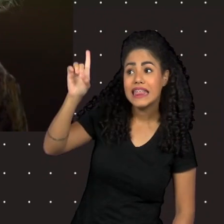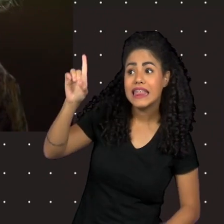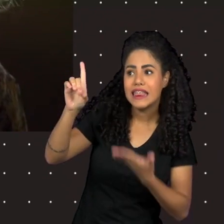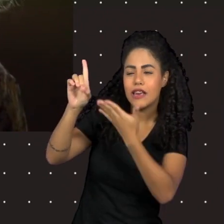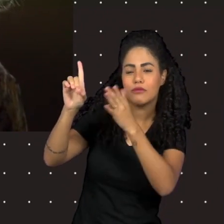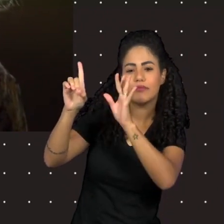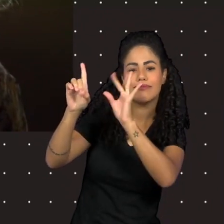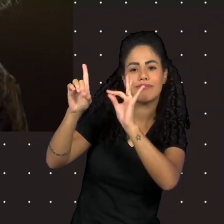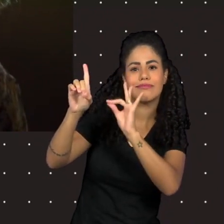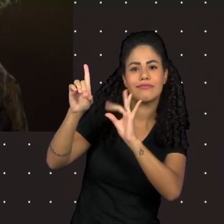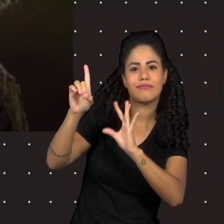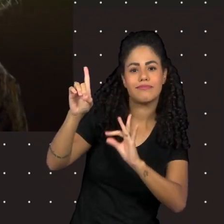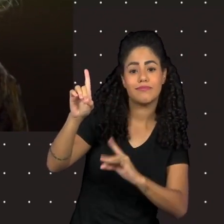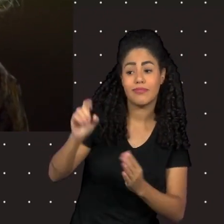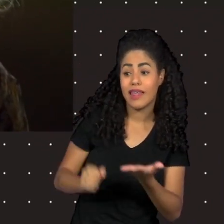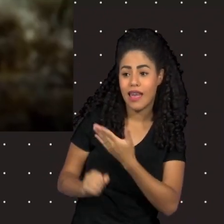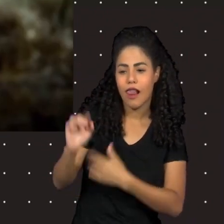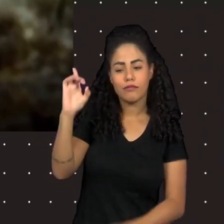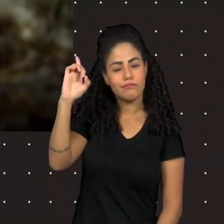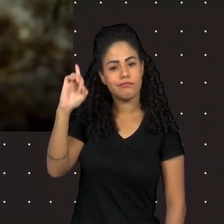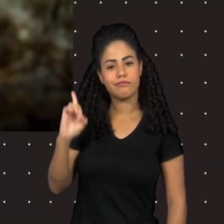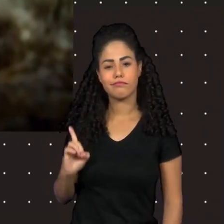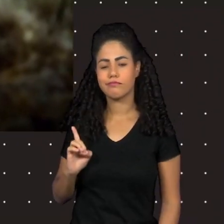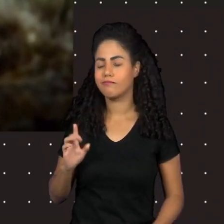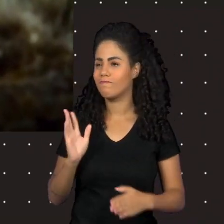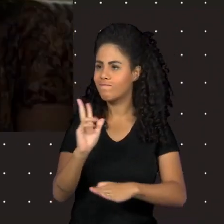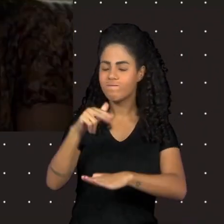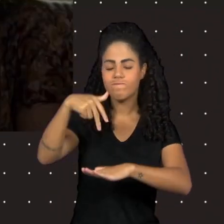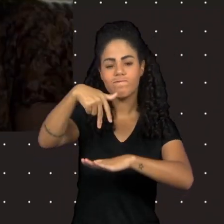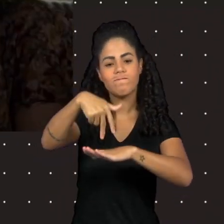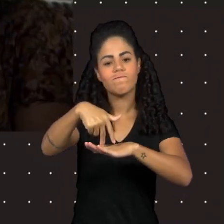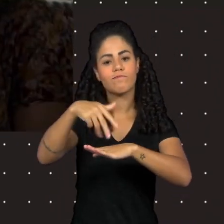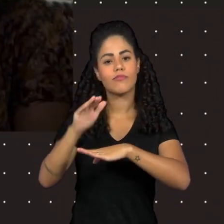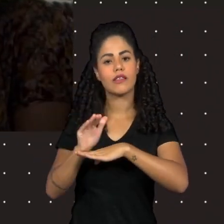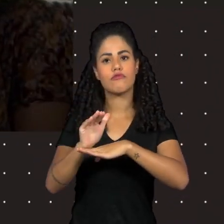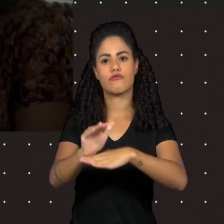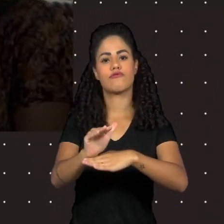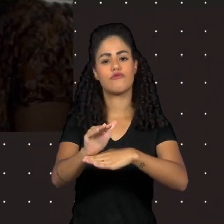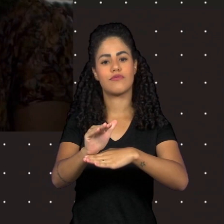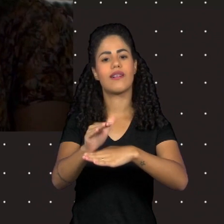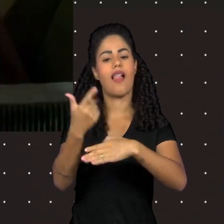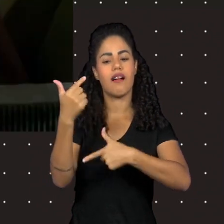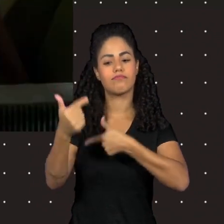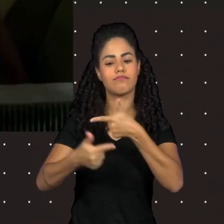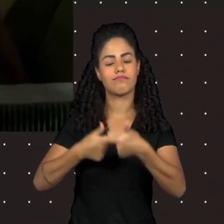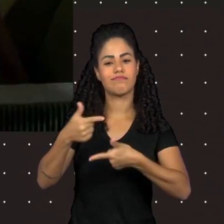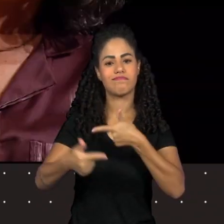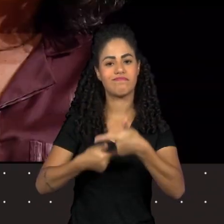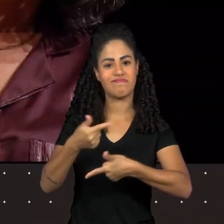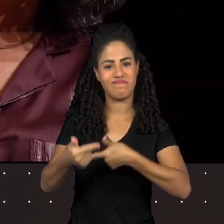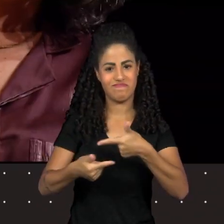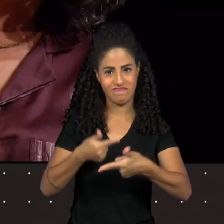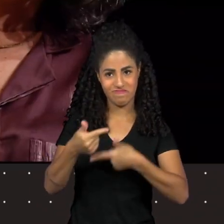E ela é uma diretora que se coloca muito pessoalmente no trabalho.